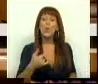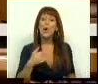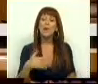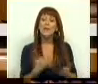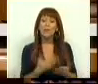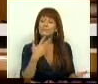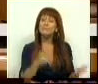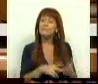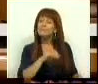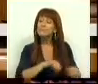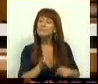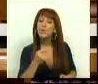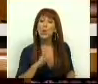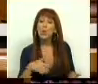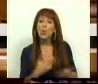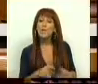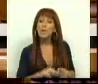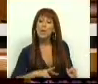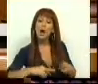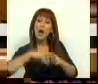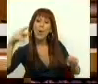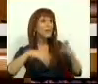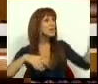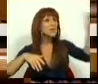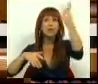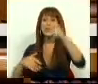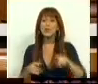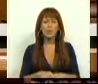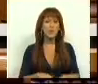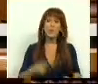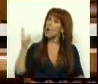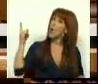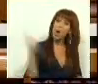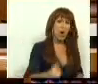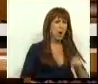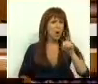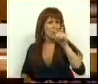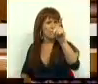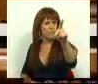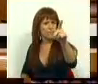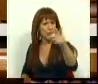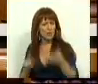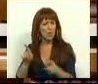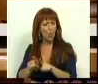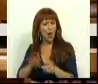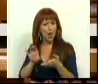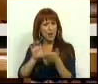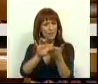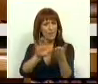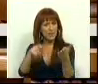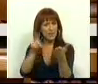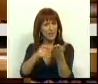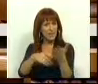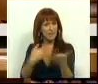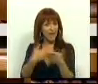pôs, é verdade, senhores deputados, quando pôs as autarquias entre a espada e a parede, alegando que o financiamento necessário